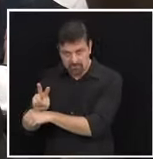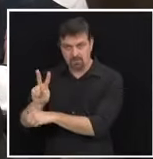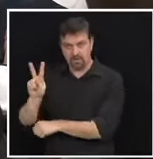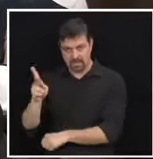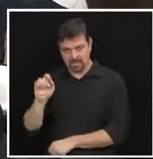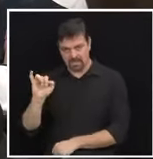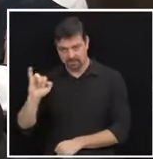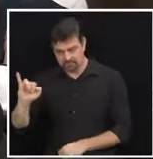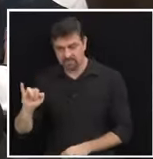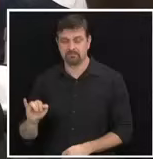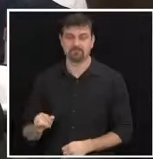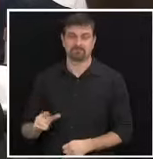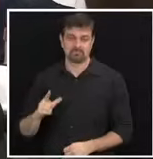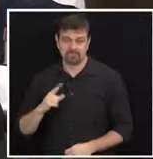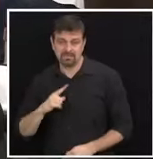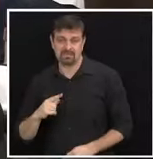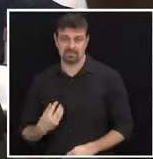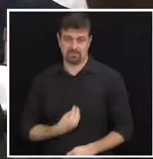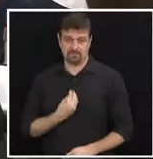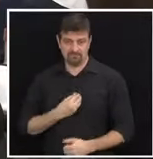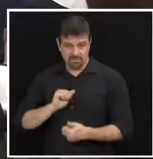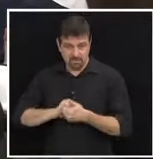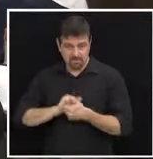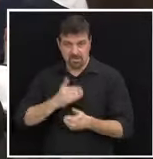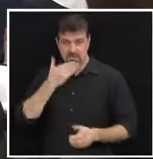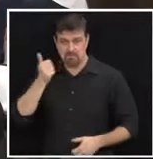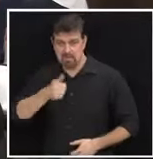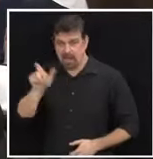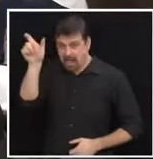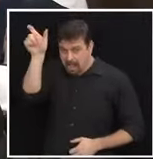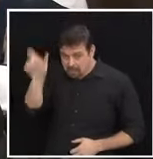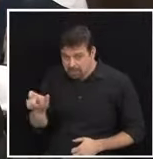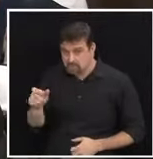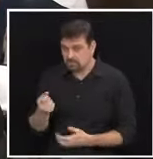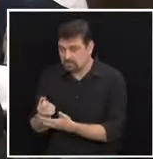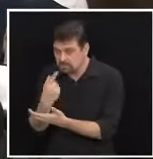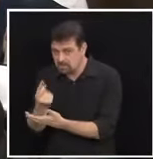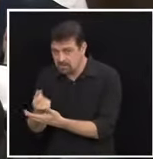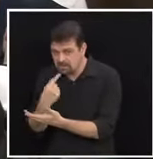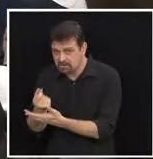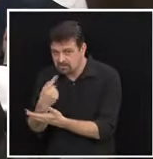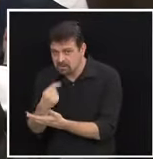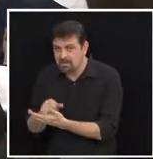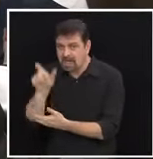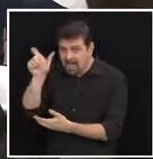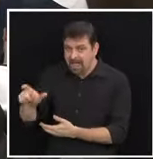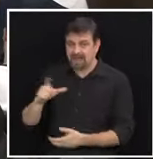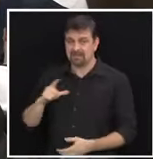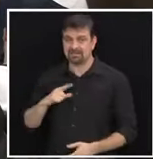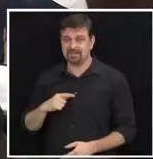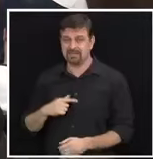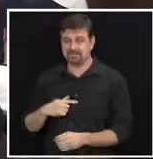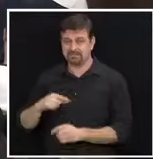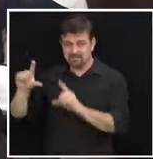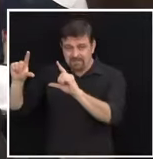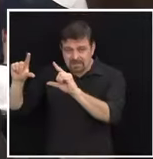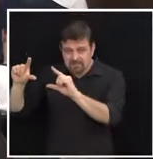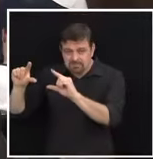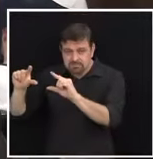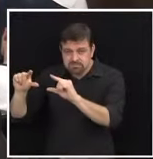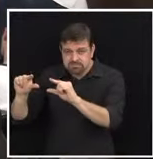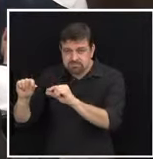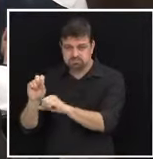melhor, vai segurar o processo, mas também porque aquela pessoa que está tomando o medicamento, ela tem uma quantidade de vírus muito